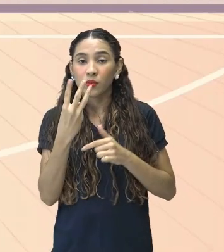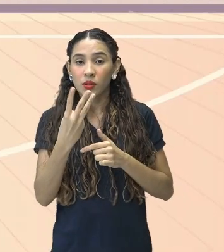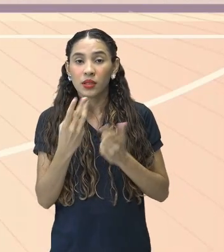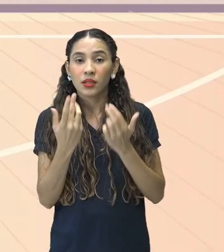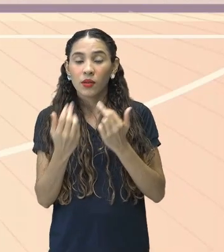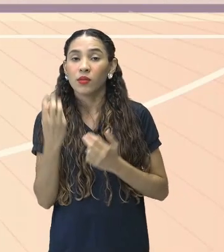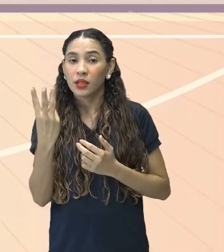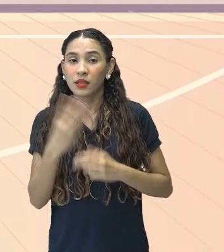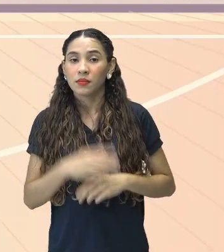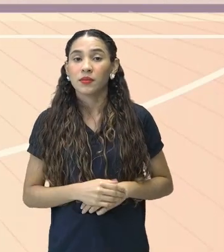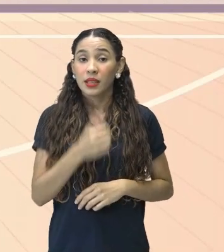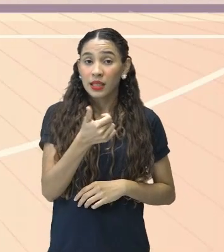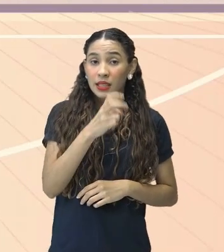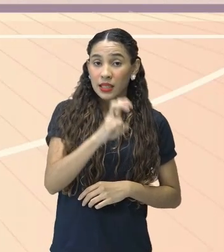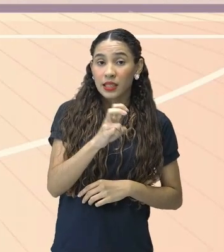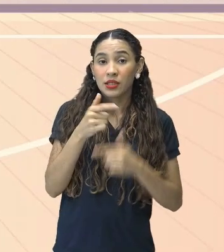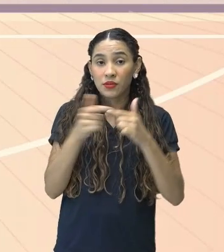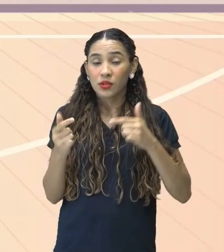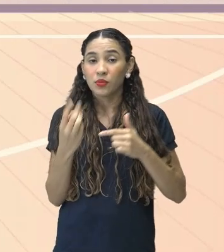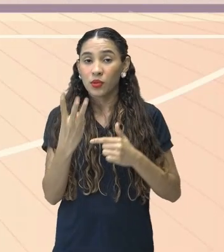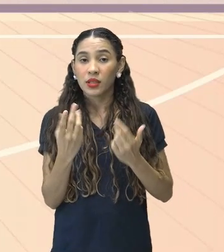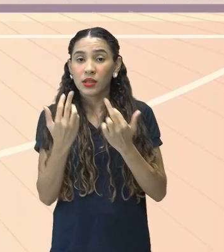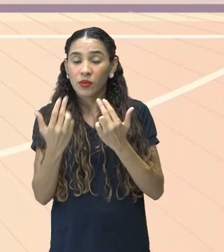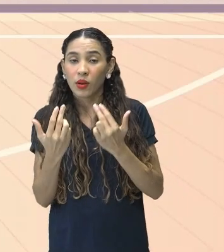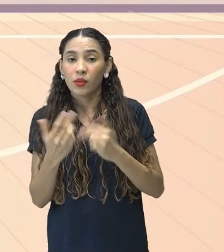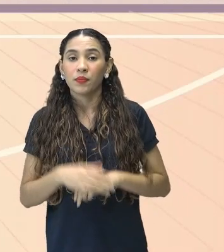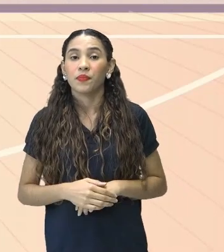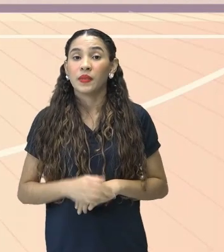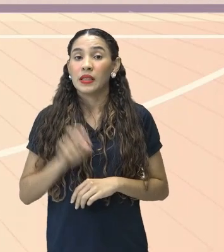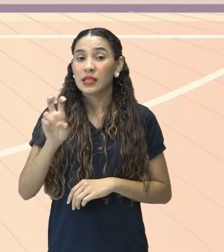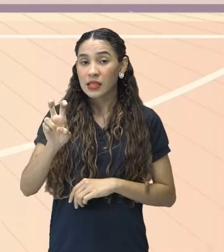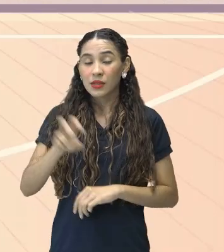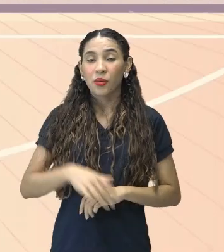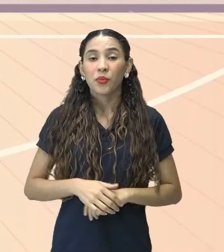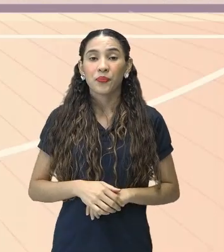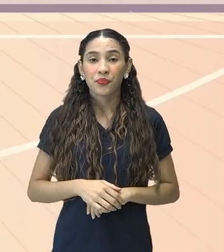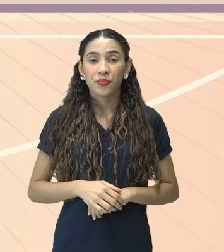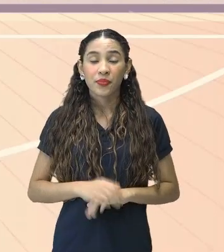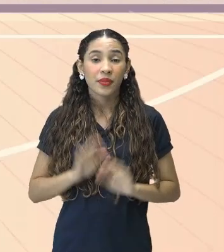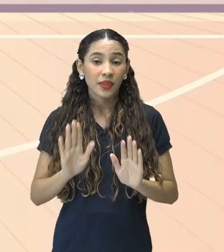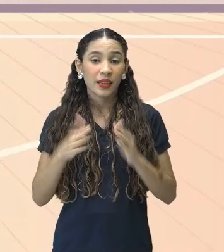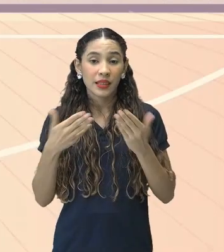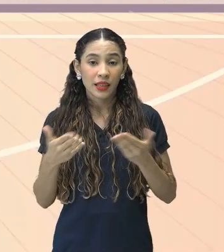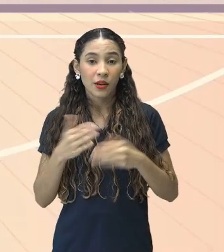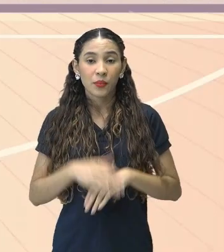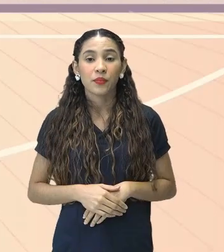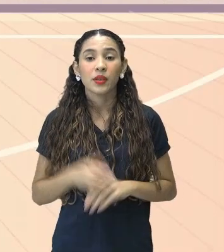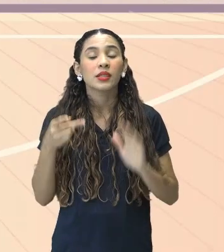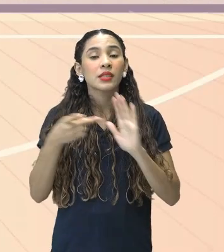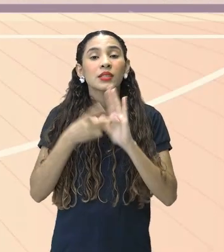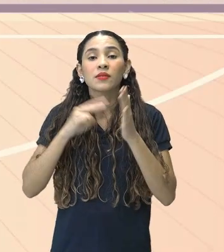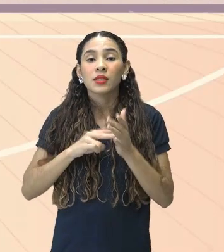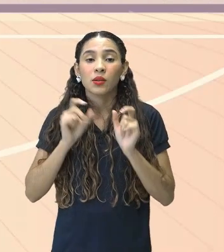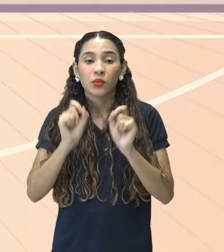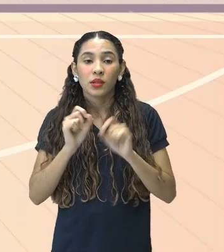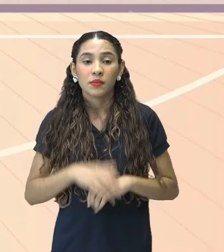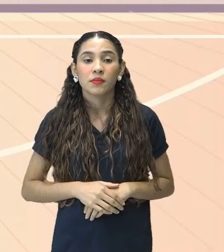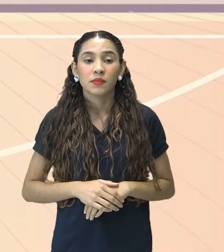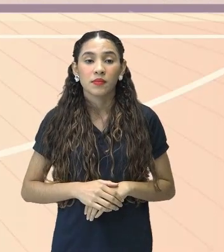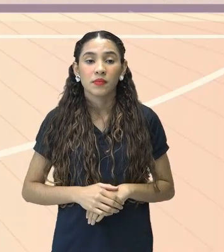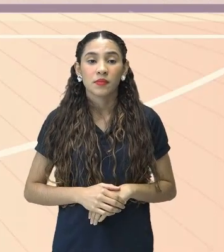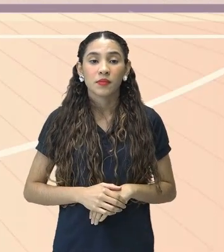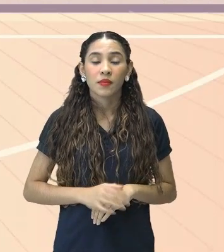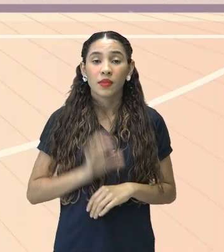é 3, e 15 dividido por 3 é 5. Então, significa que a